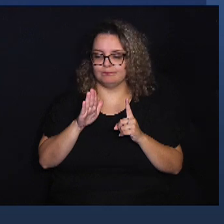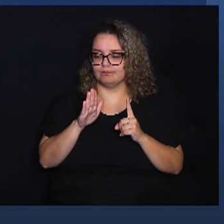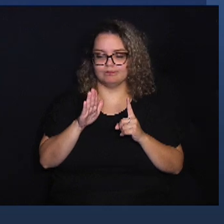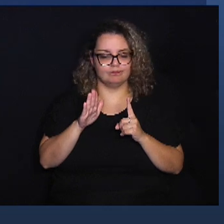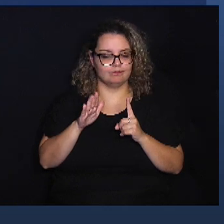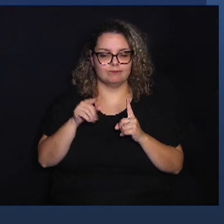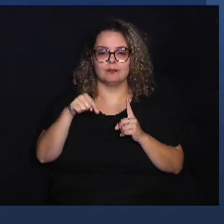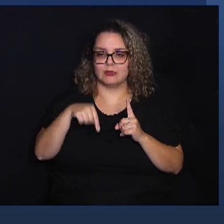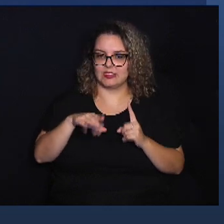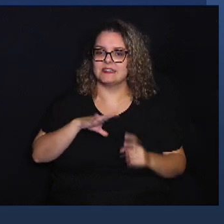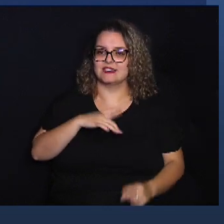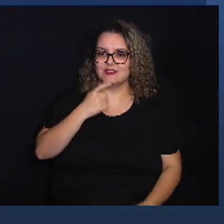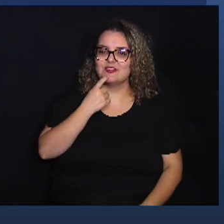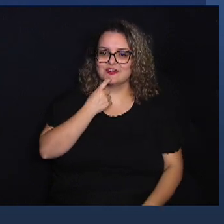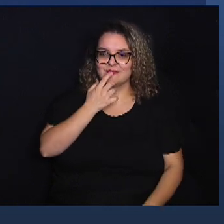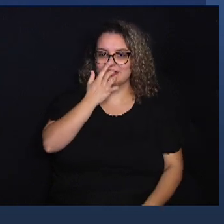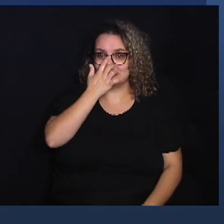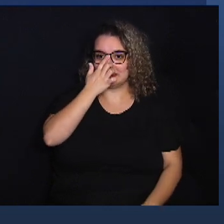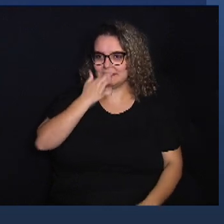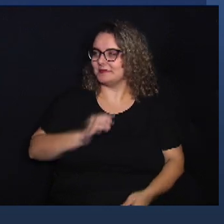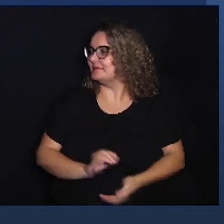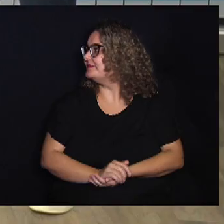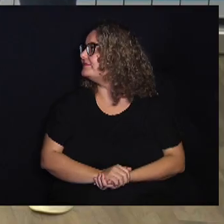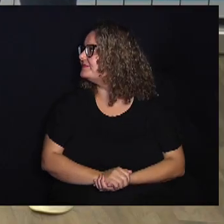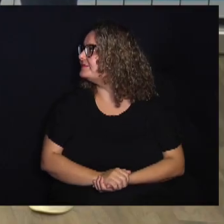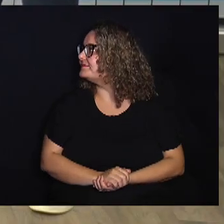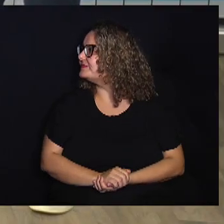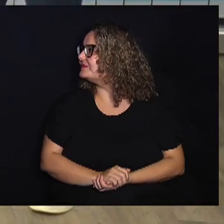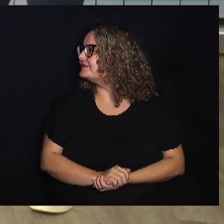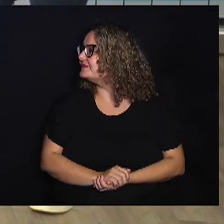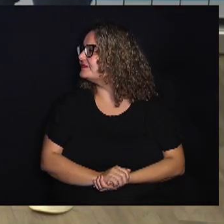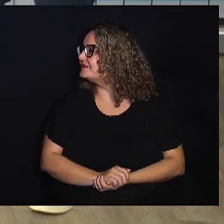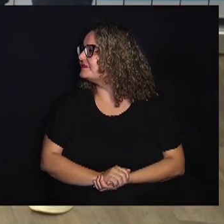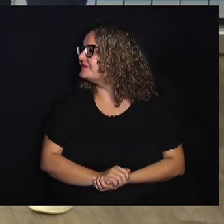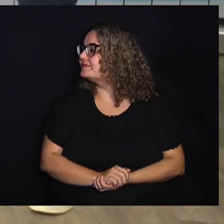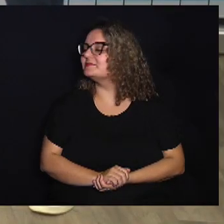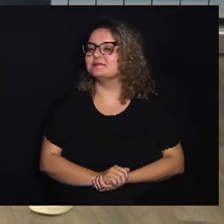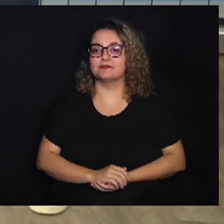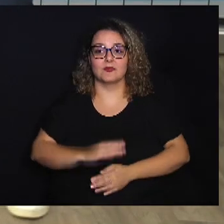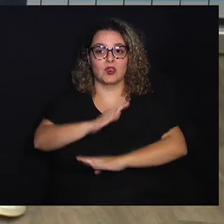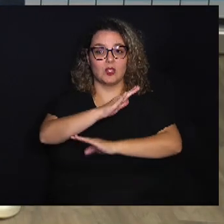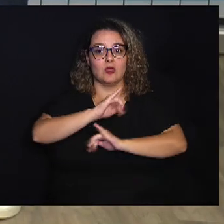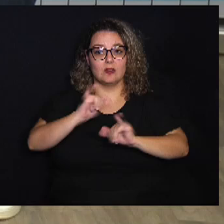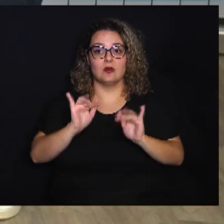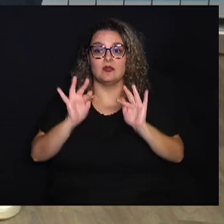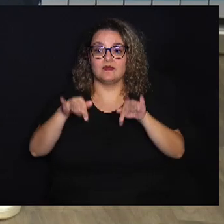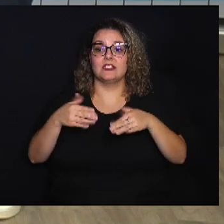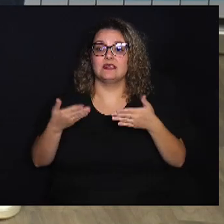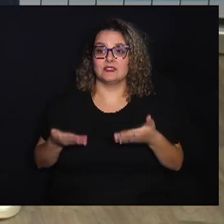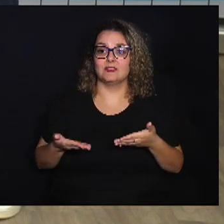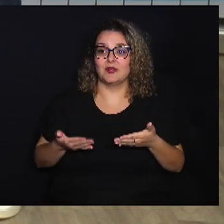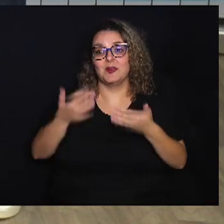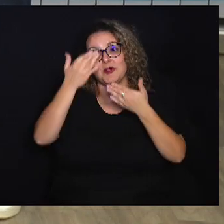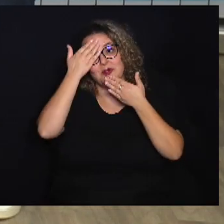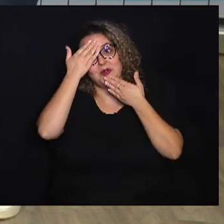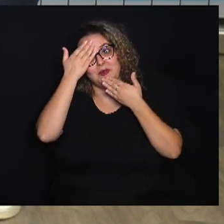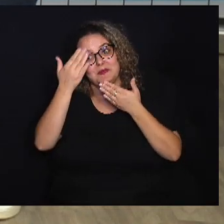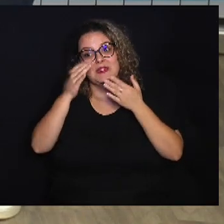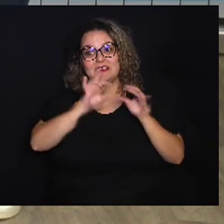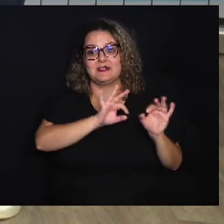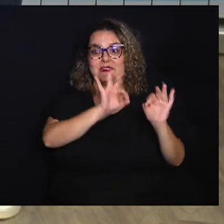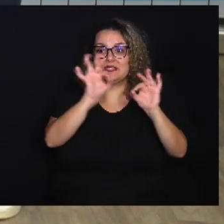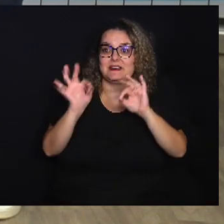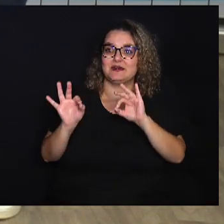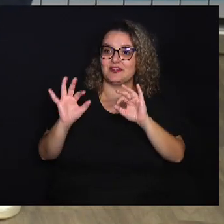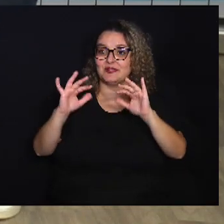25 graus aqui na cidade de Campinas. O Jornal Câmara Notícia fica por aqui. Muito obrigado pela sua